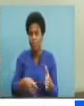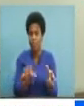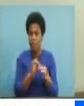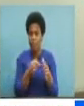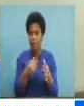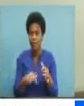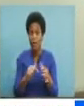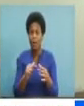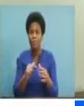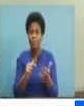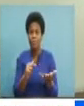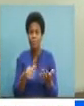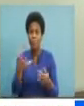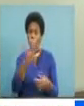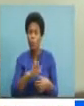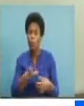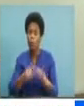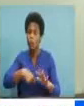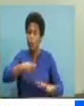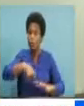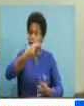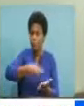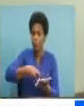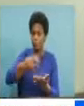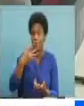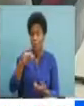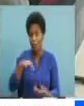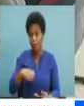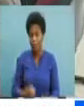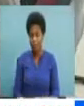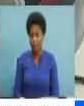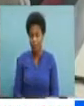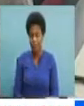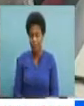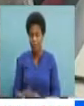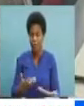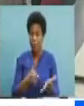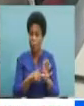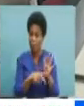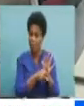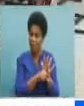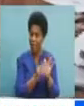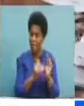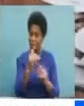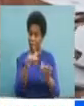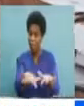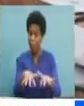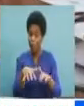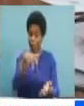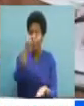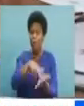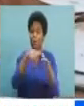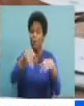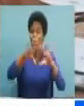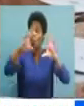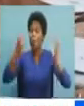dada otimização dos recursos de investimentos dos emigrantes sem café agora objeto de lei sob a plenária para aprovação final